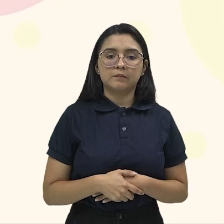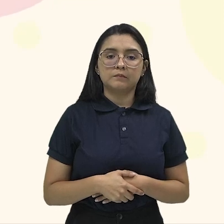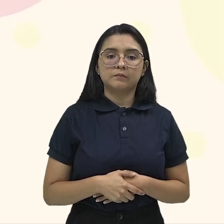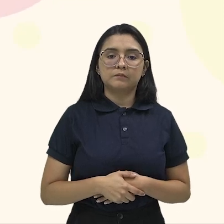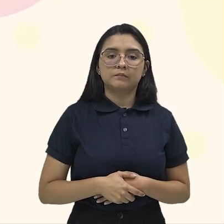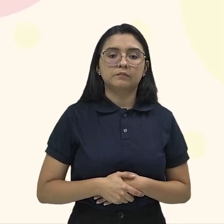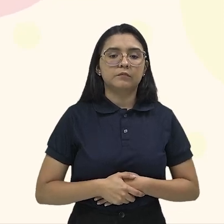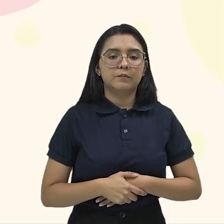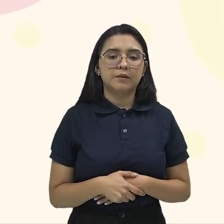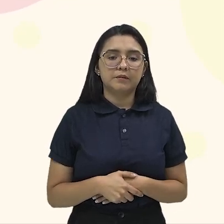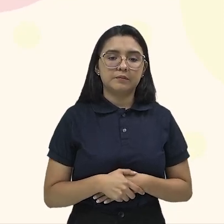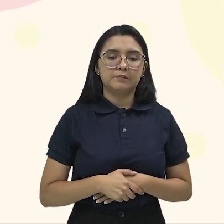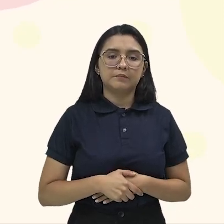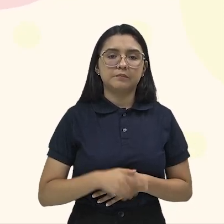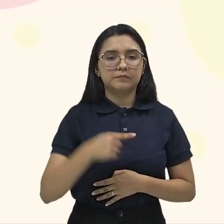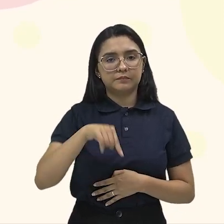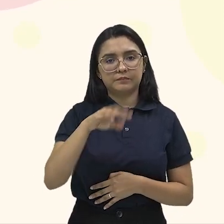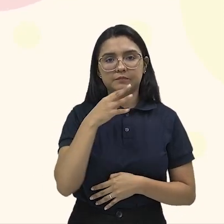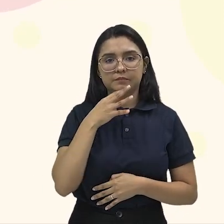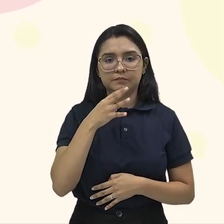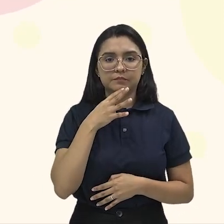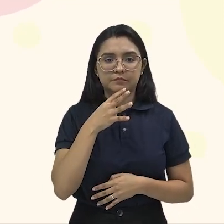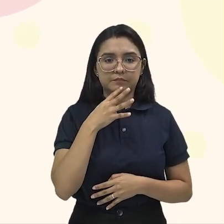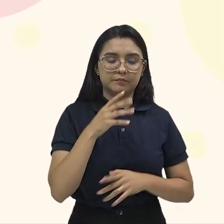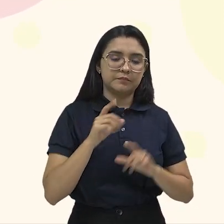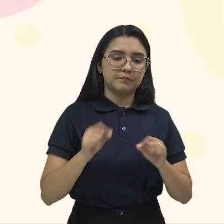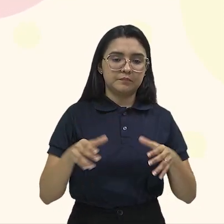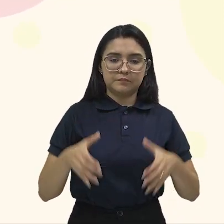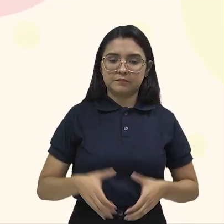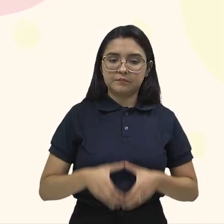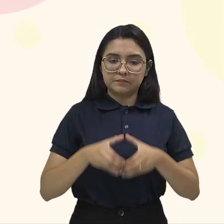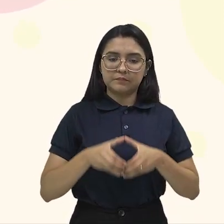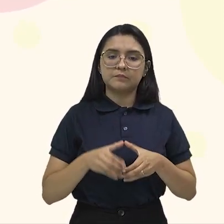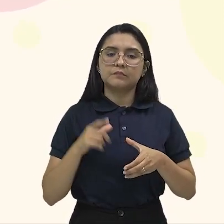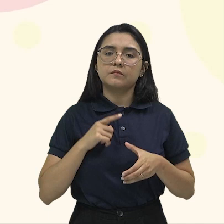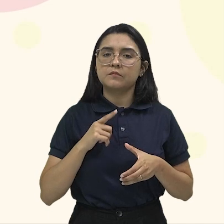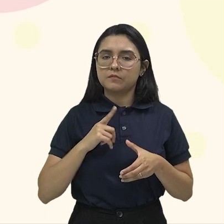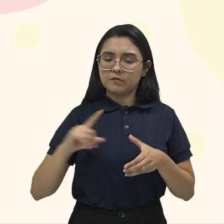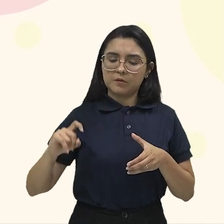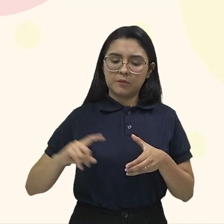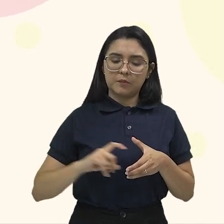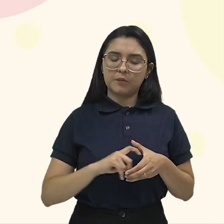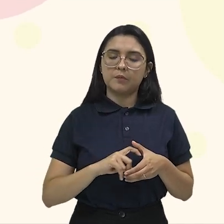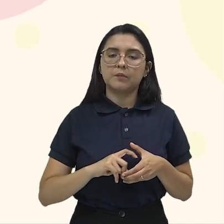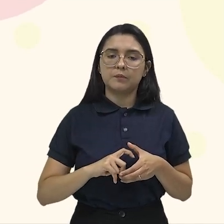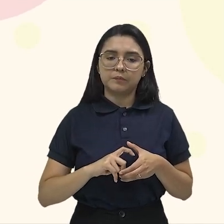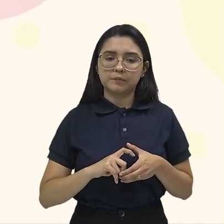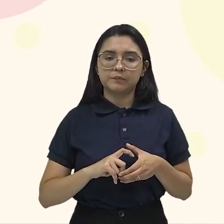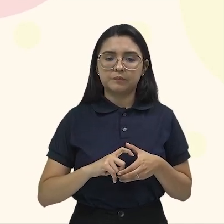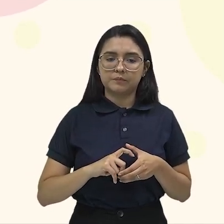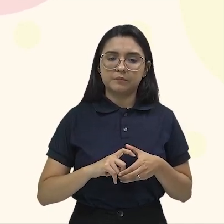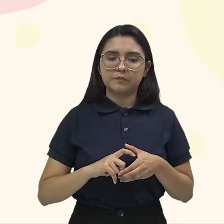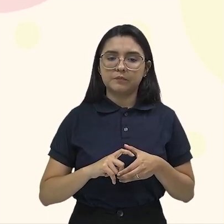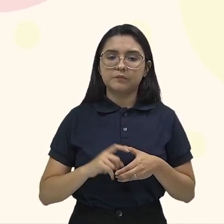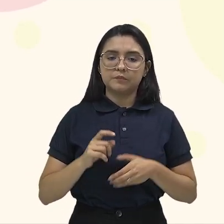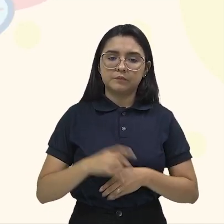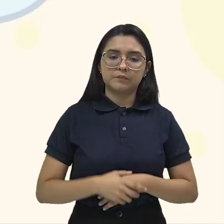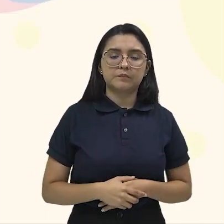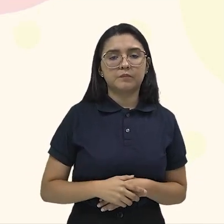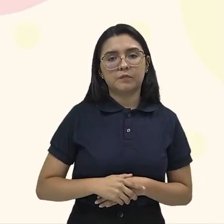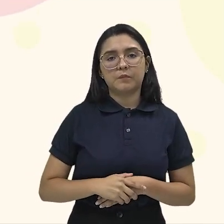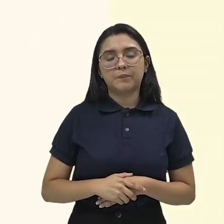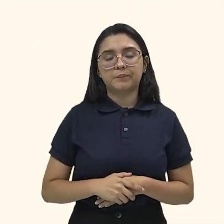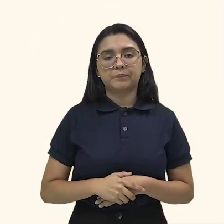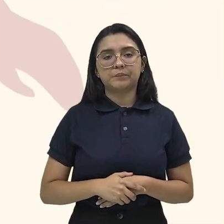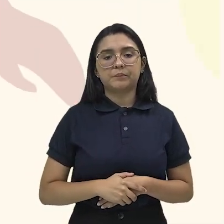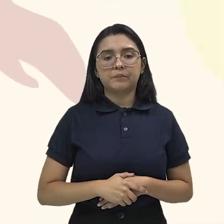Você já ouviu falar do útero? É o local onde o bebê se desenvolve após a fertilização do óvulo por um